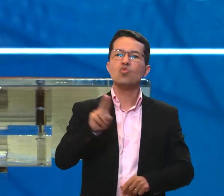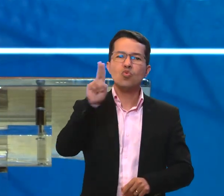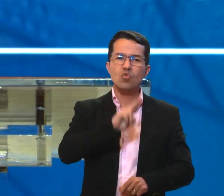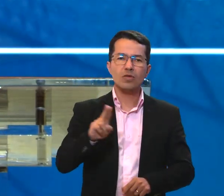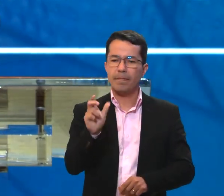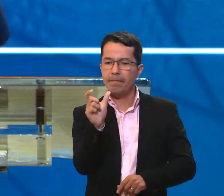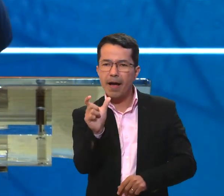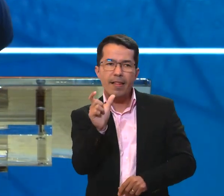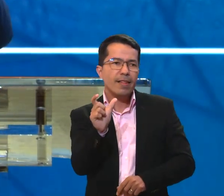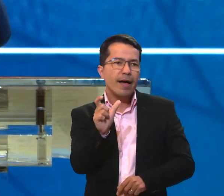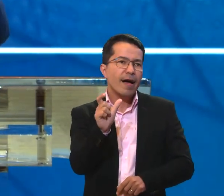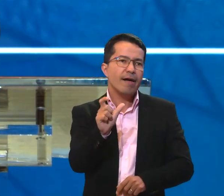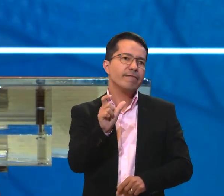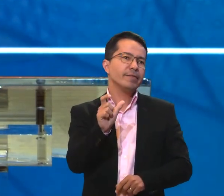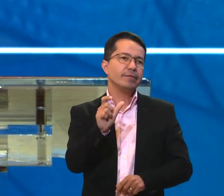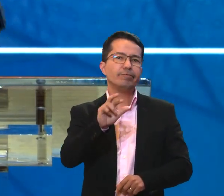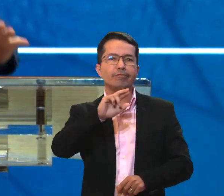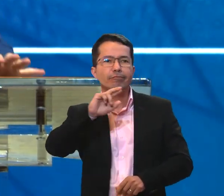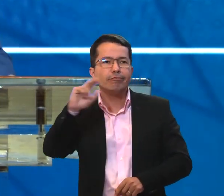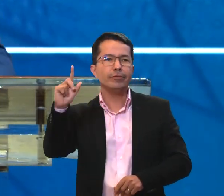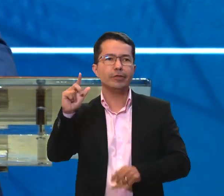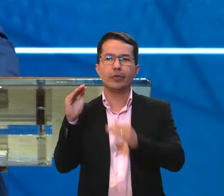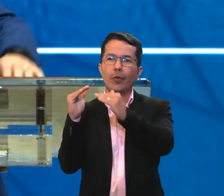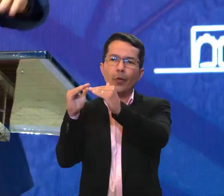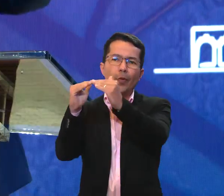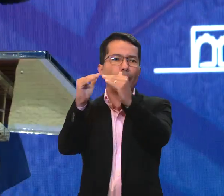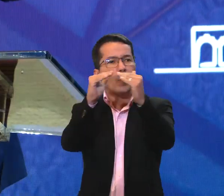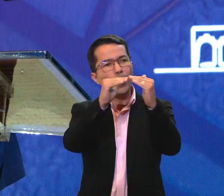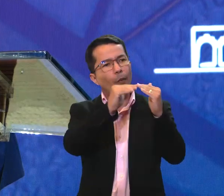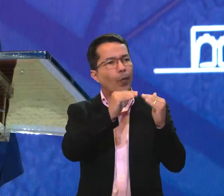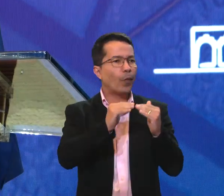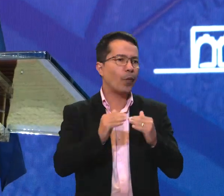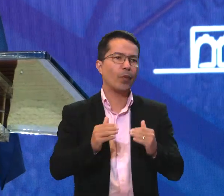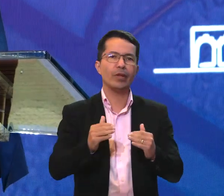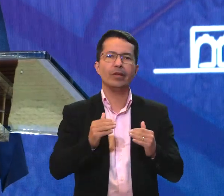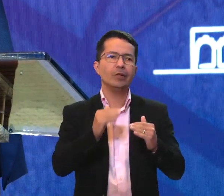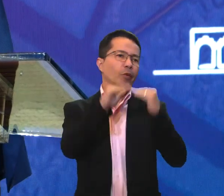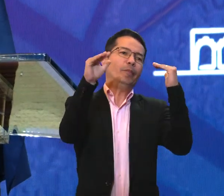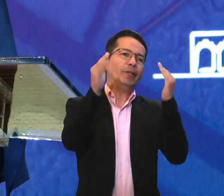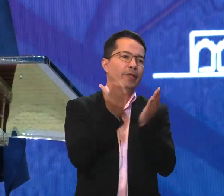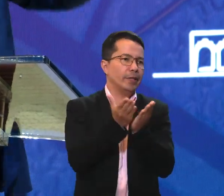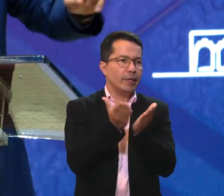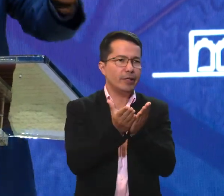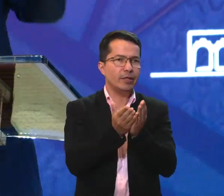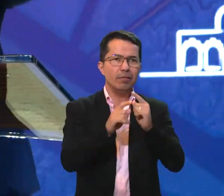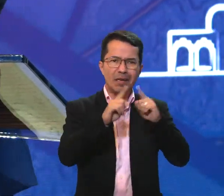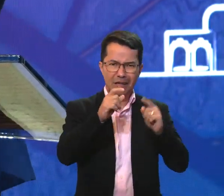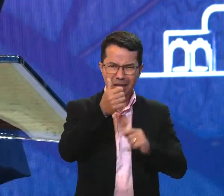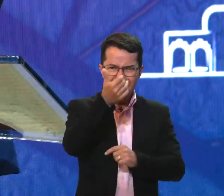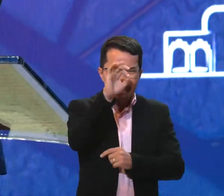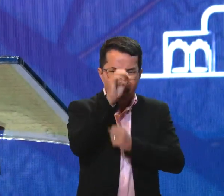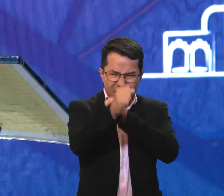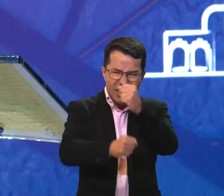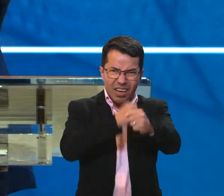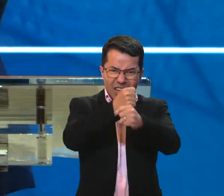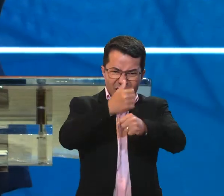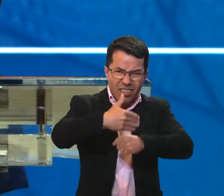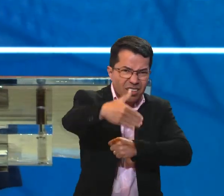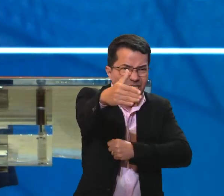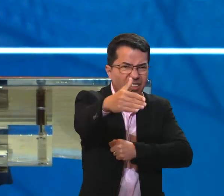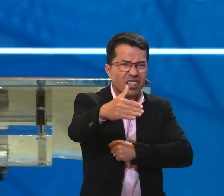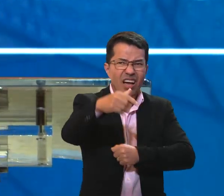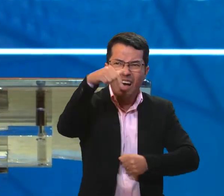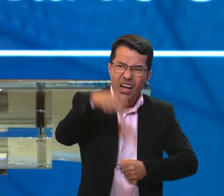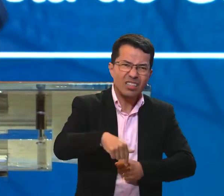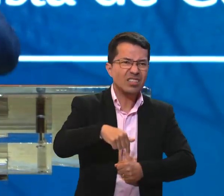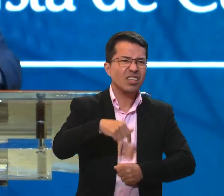Congresso, para ser a diretriz da educação nos próximos 10 anos no nosso país. Isso não vai acontecer